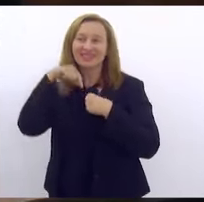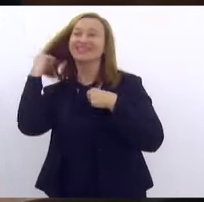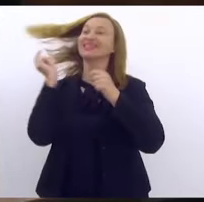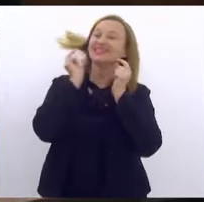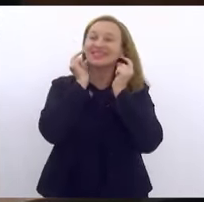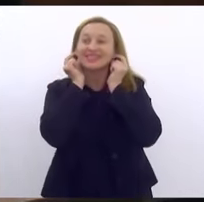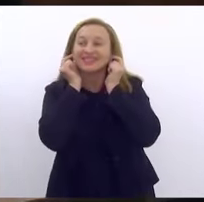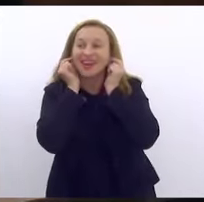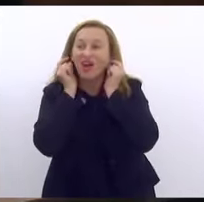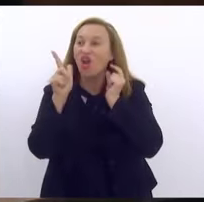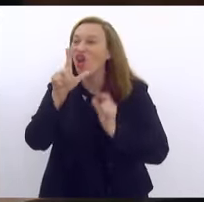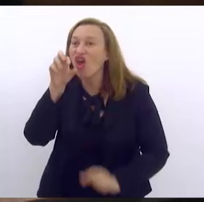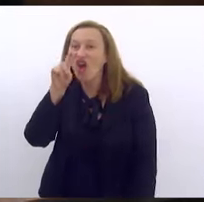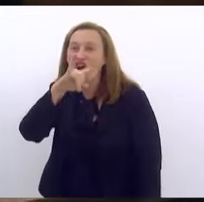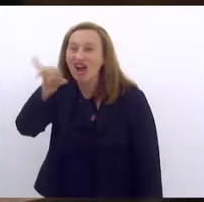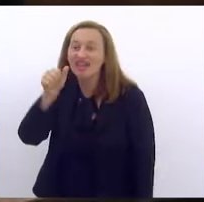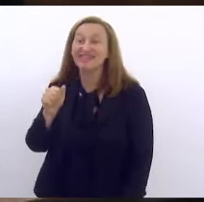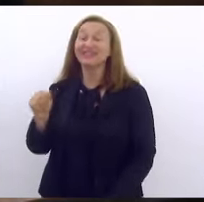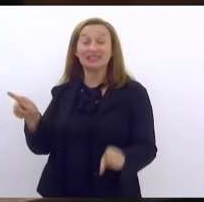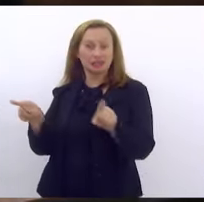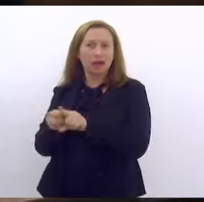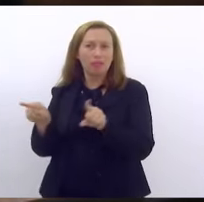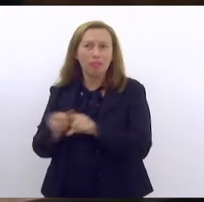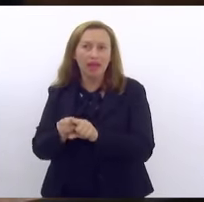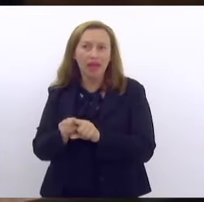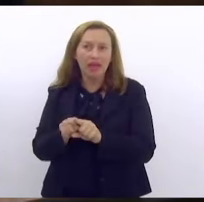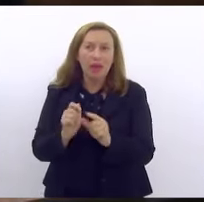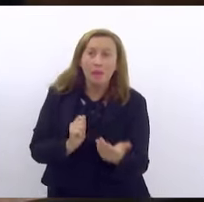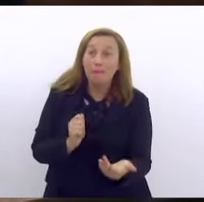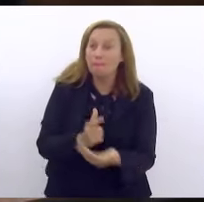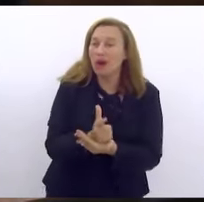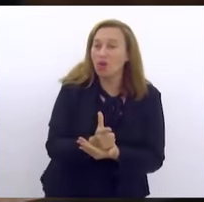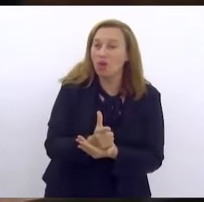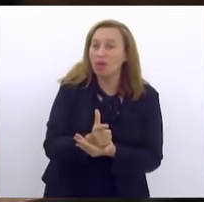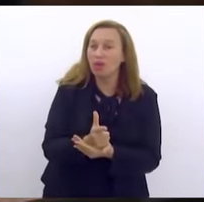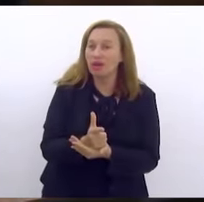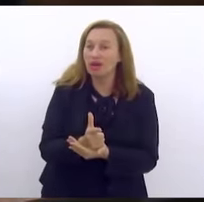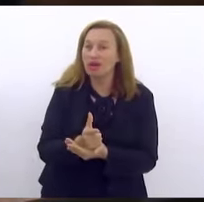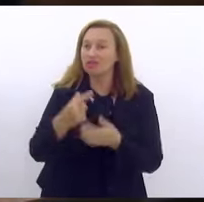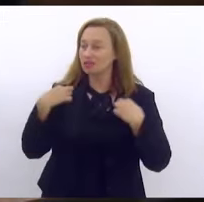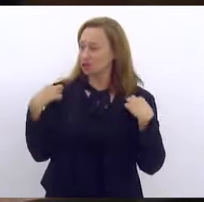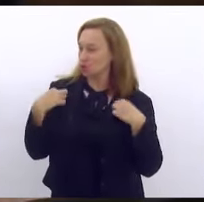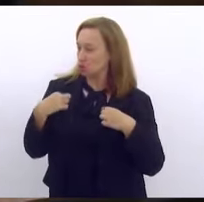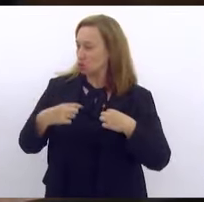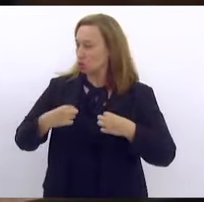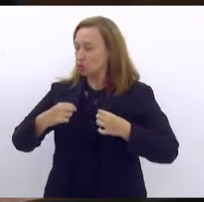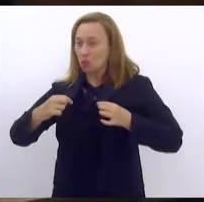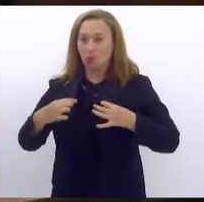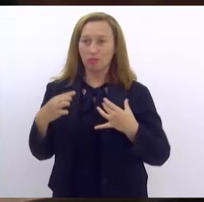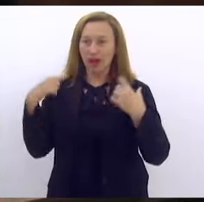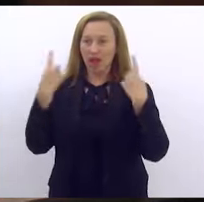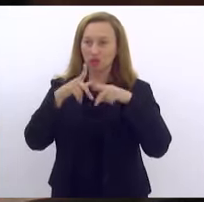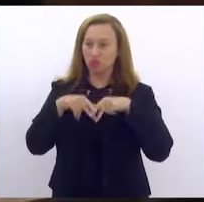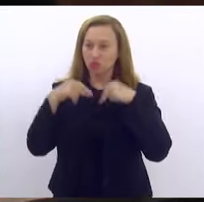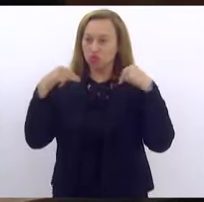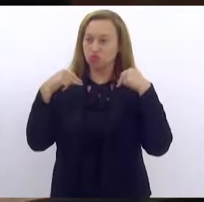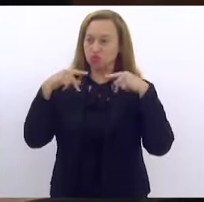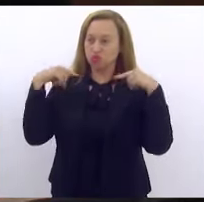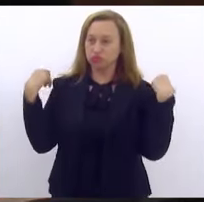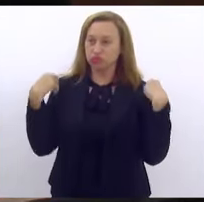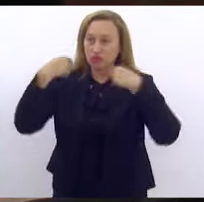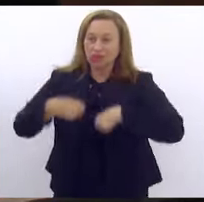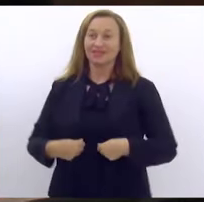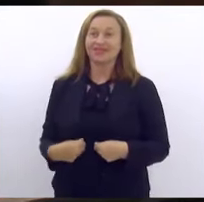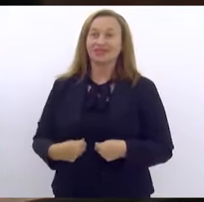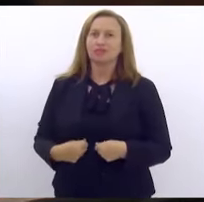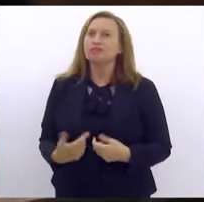Não só isso, também serve para comprar terno Armani. Está aqui escrito no parecer da